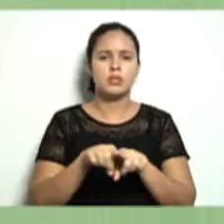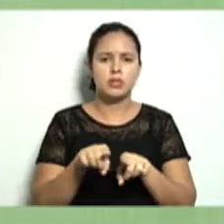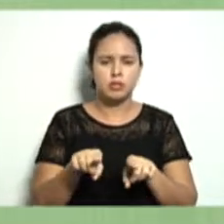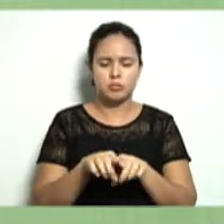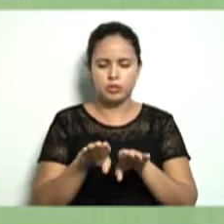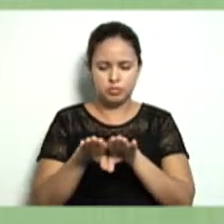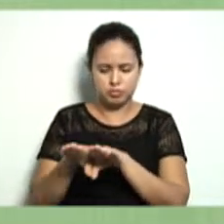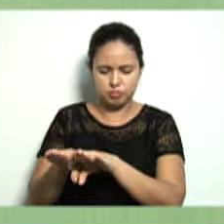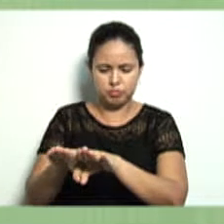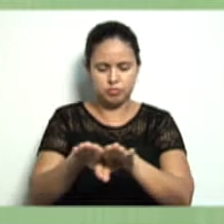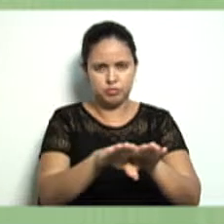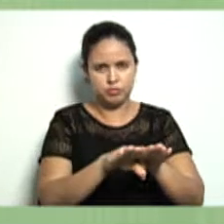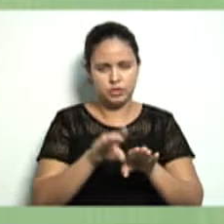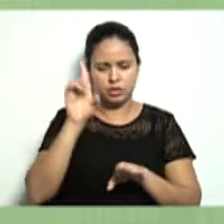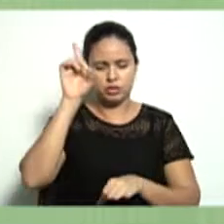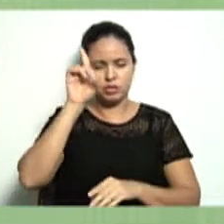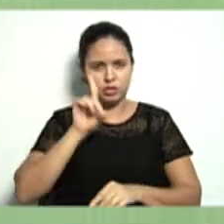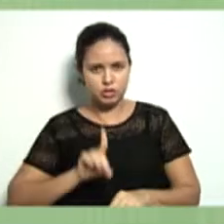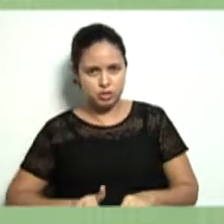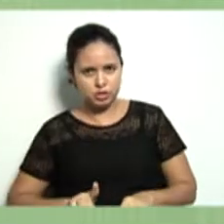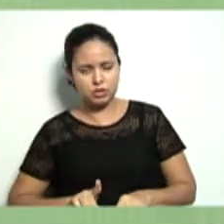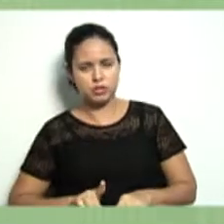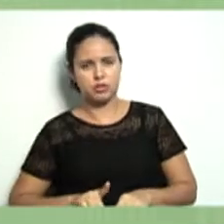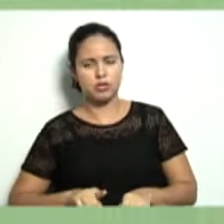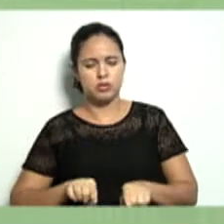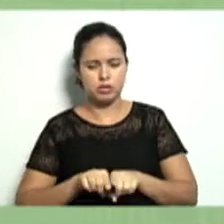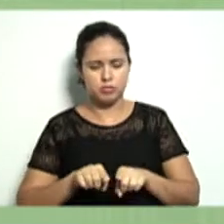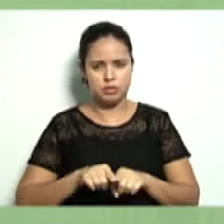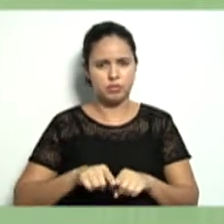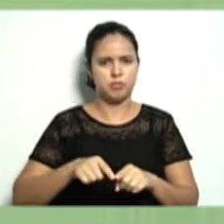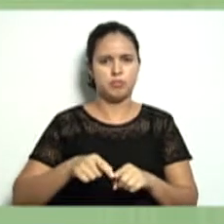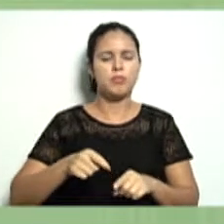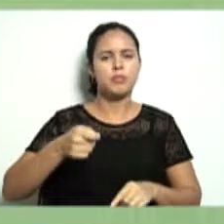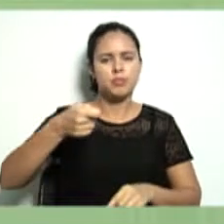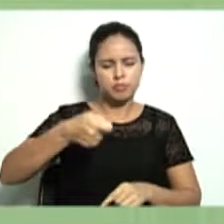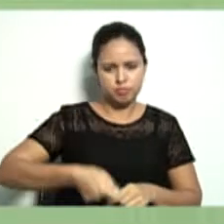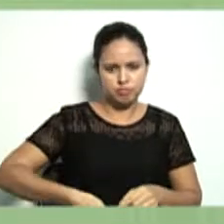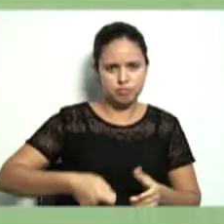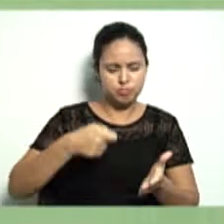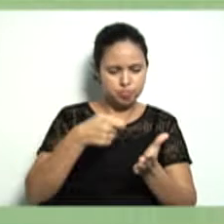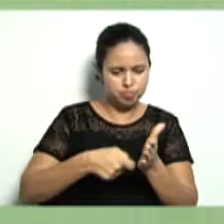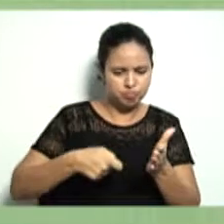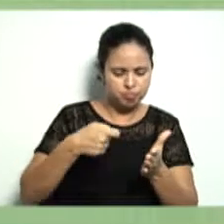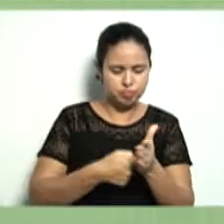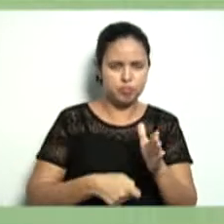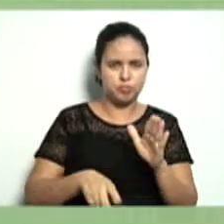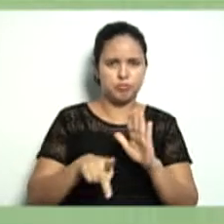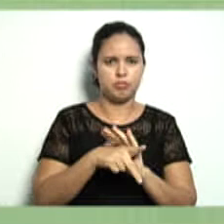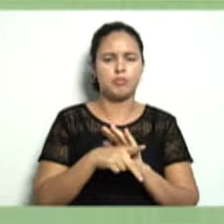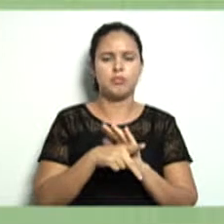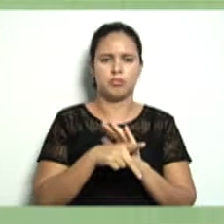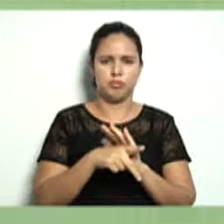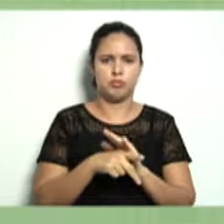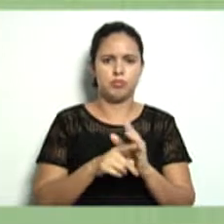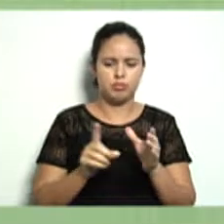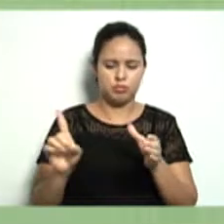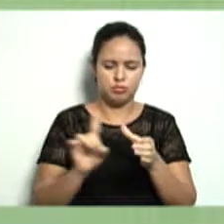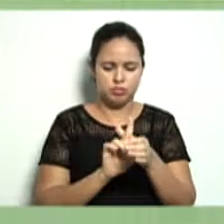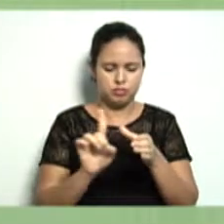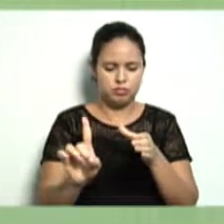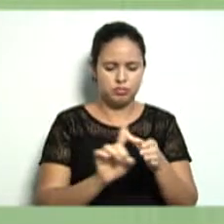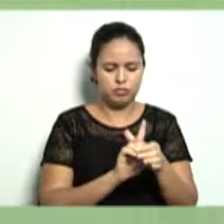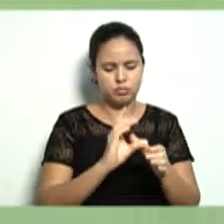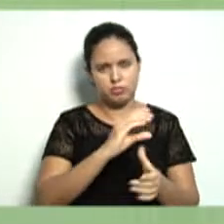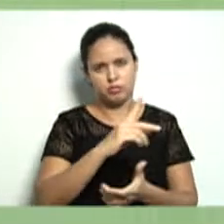dos cooperados. Uma pessoa corresponde a um voto. Outra característica das cooperativas é